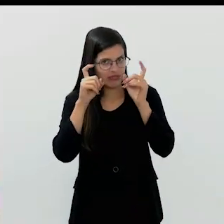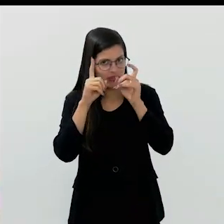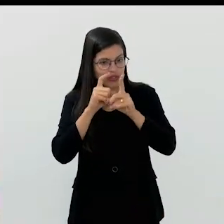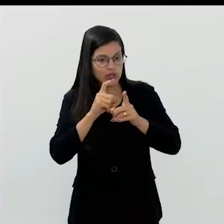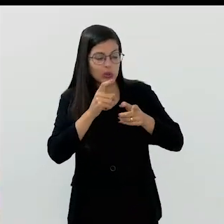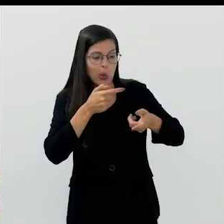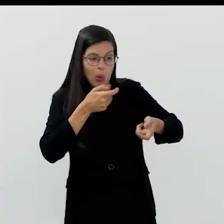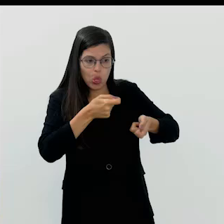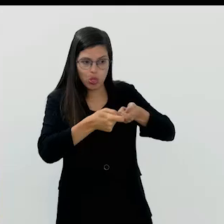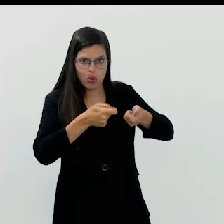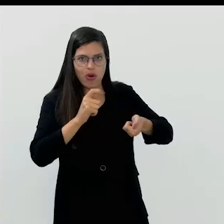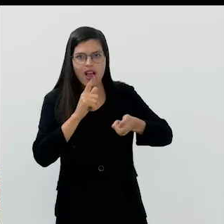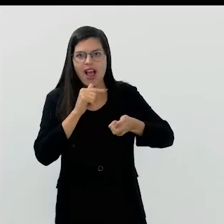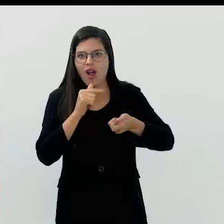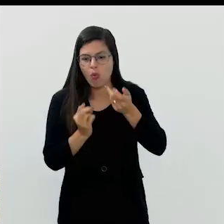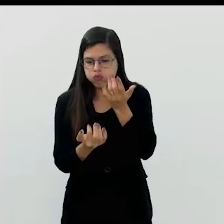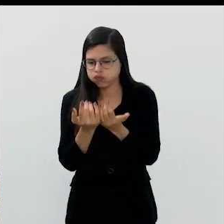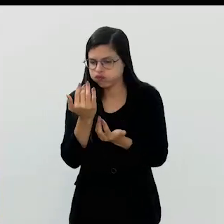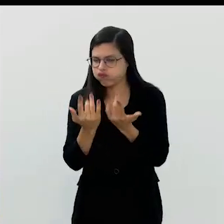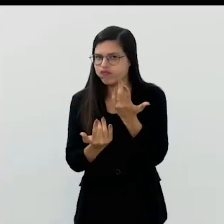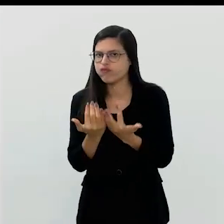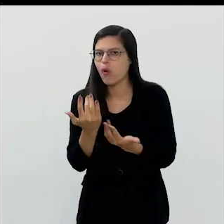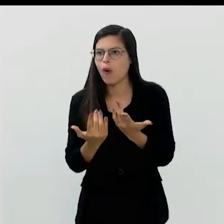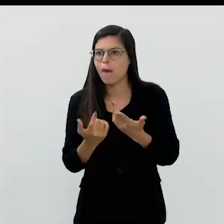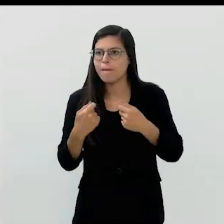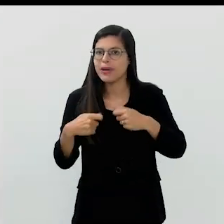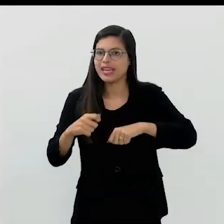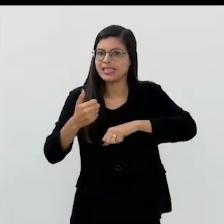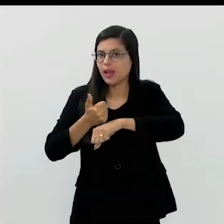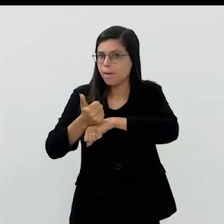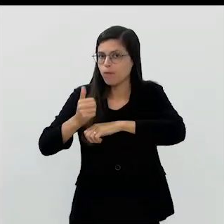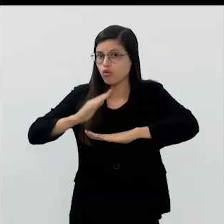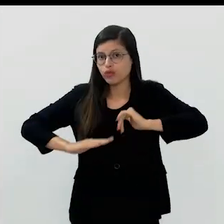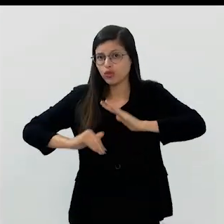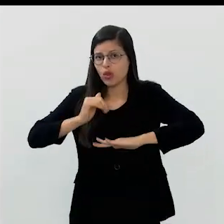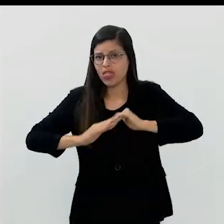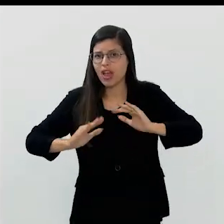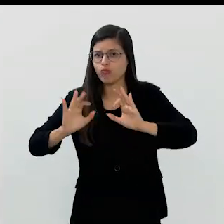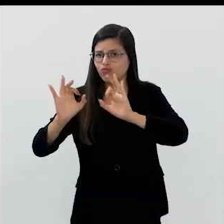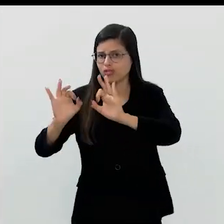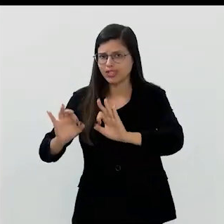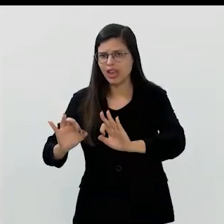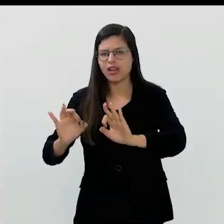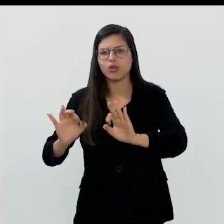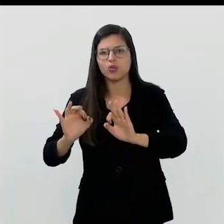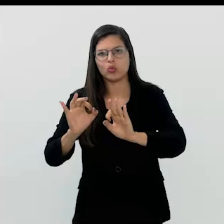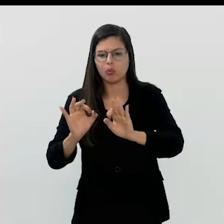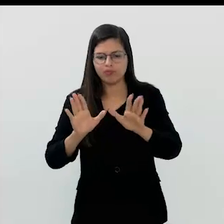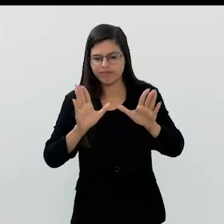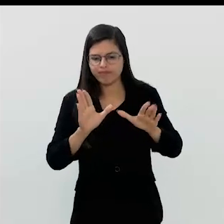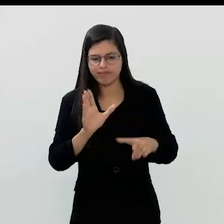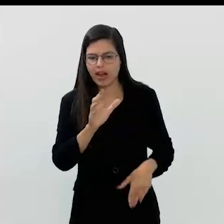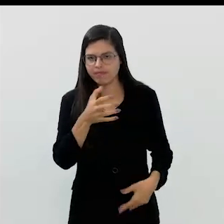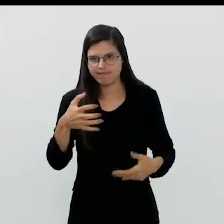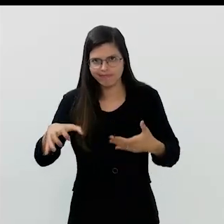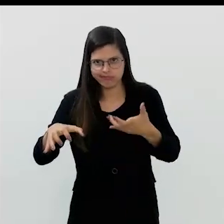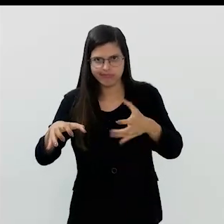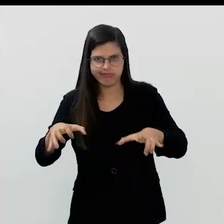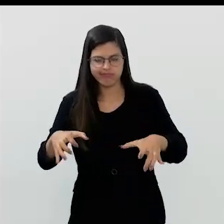Água e fogo ninguém controla, né? Tem que ter os profissionais corretos para cada coisa,